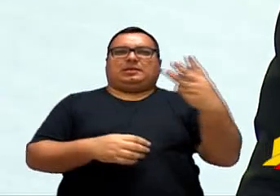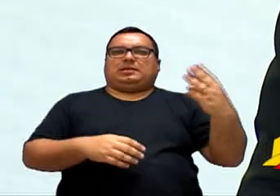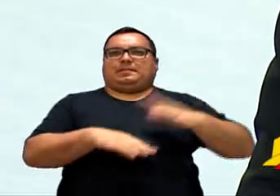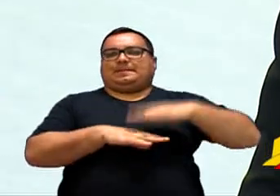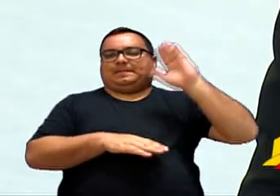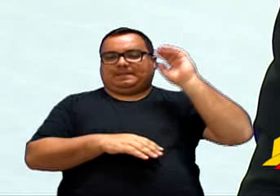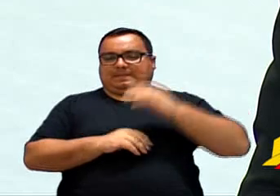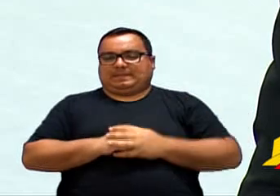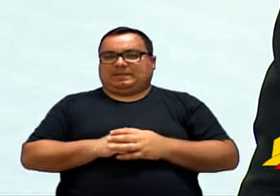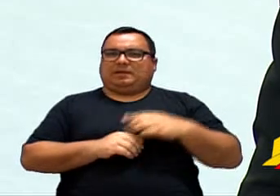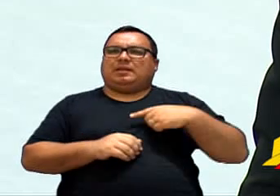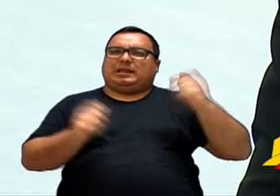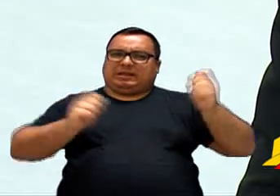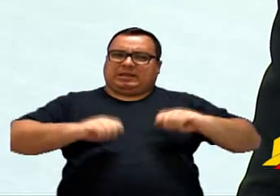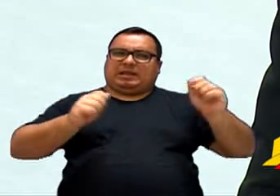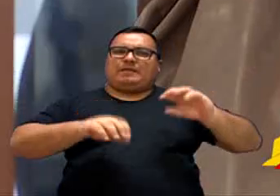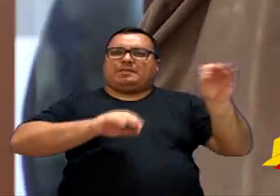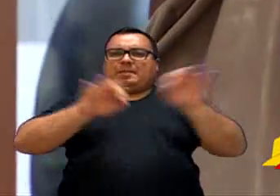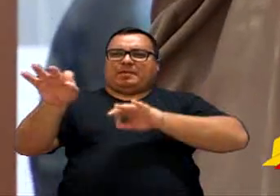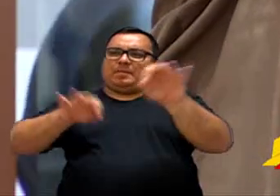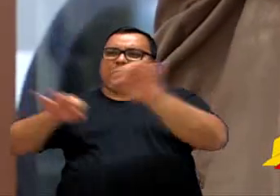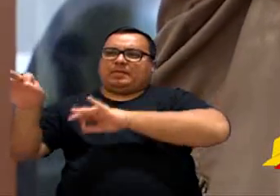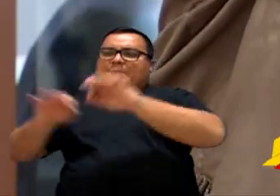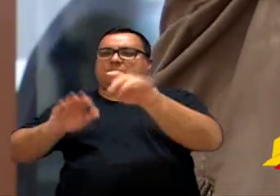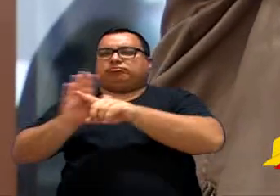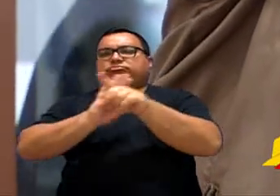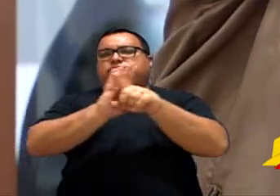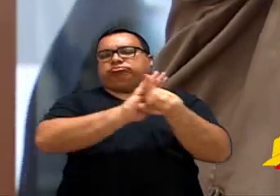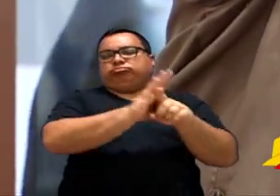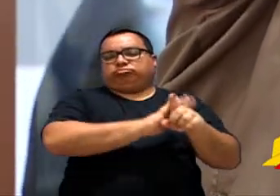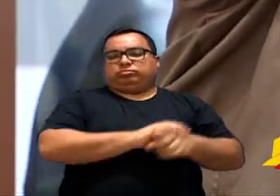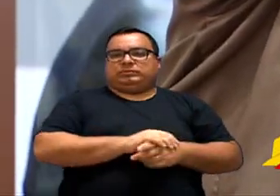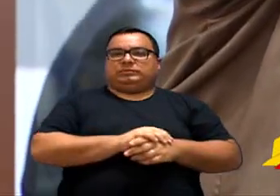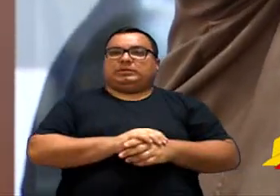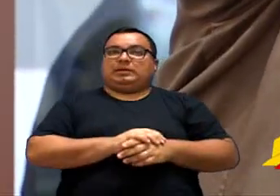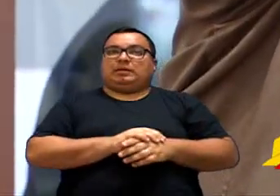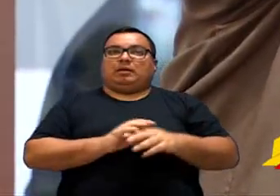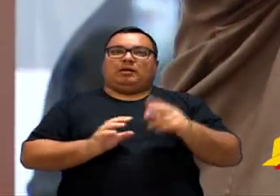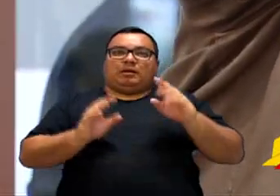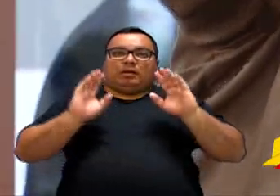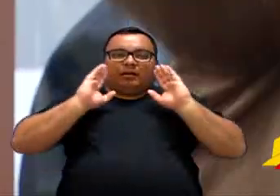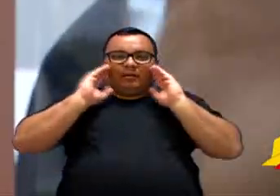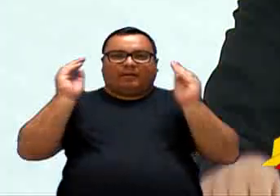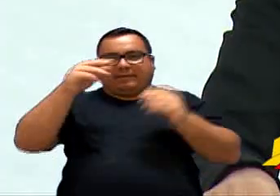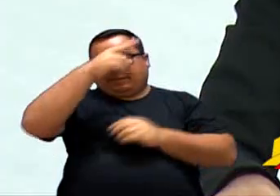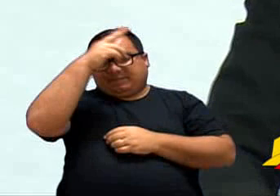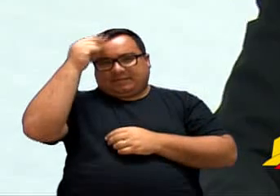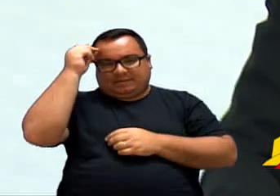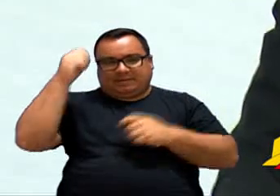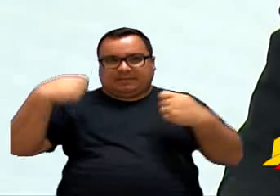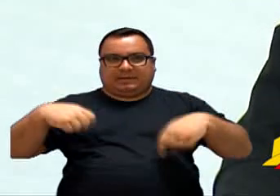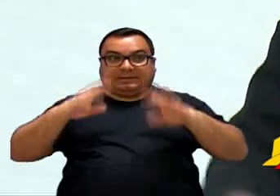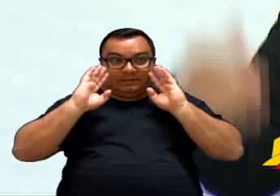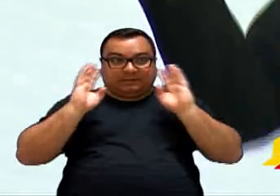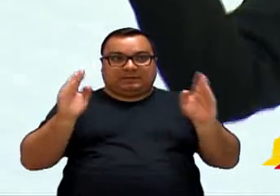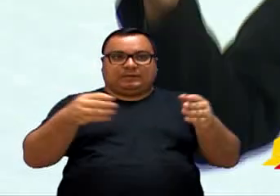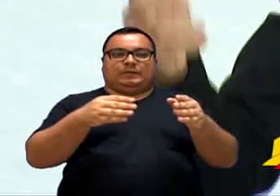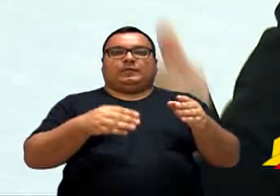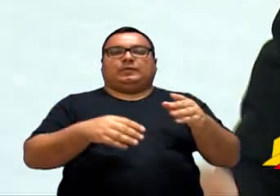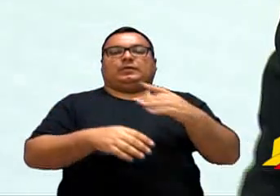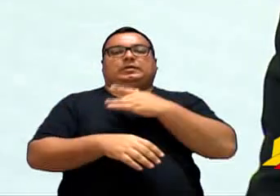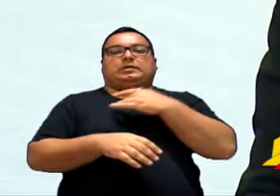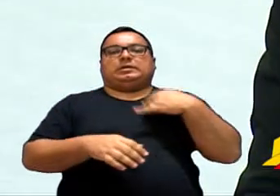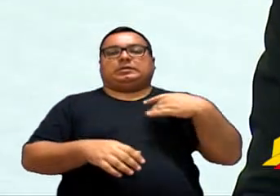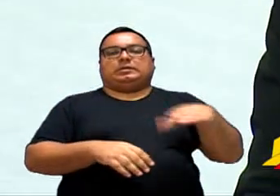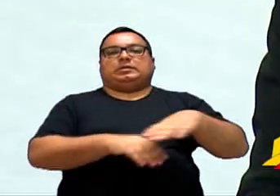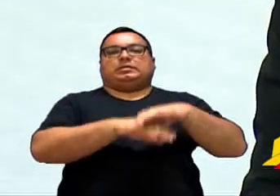Então, nosso questionamento e nossa indignação com a falta de prioridade da prefeitura com a saúde das mulheres. O vereador